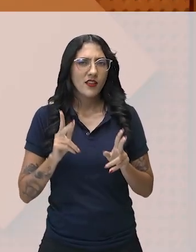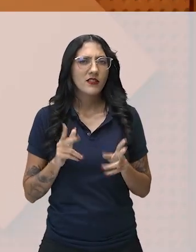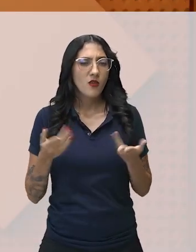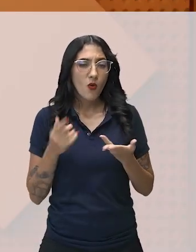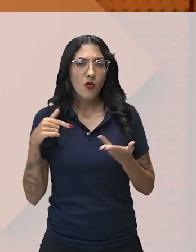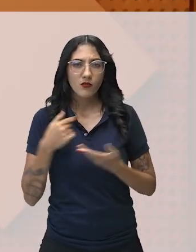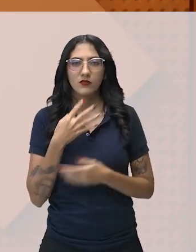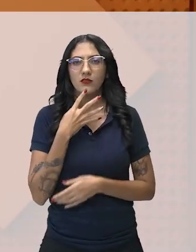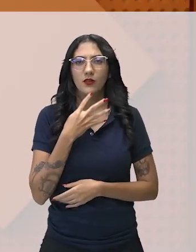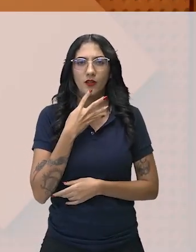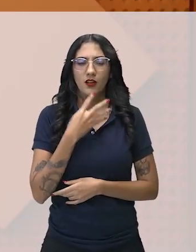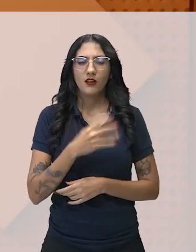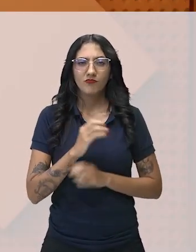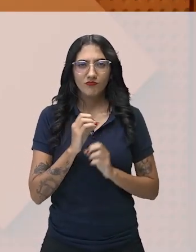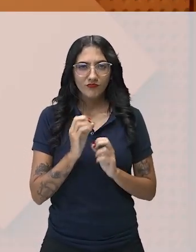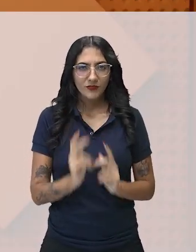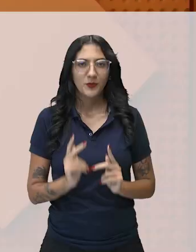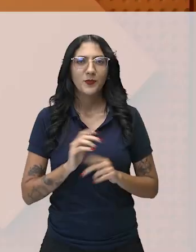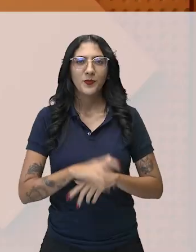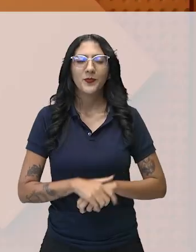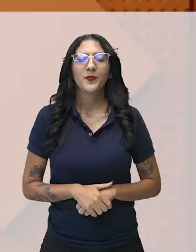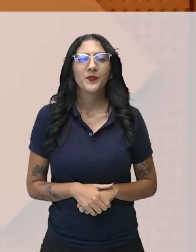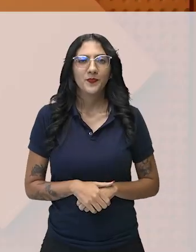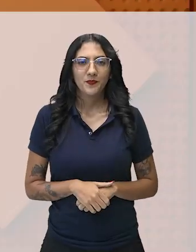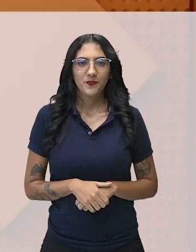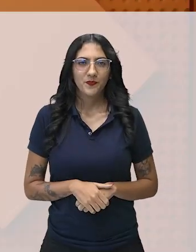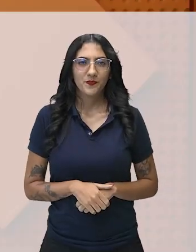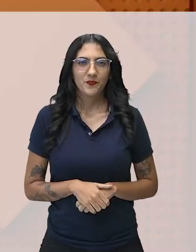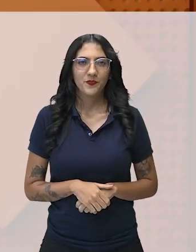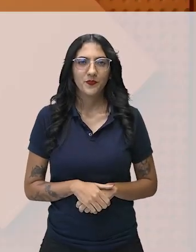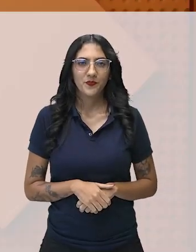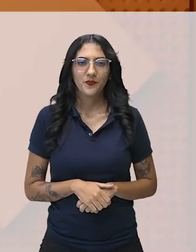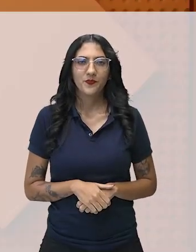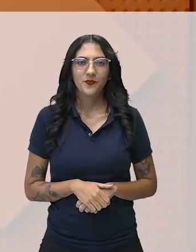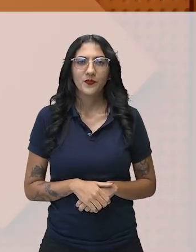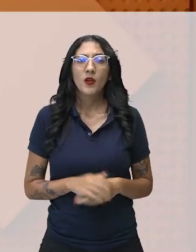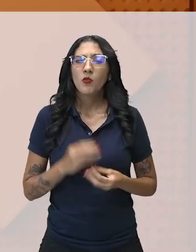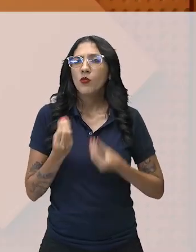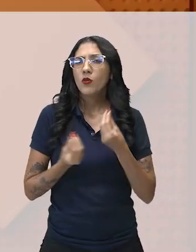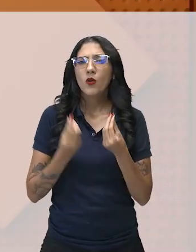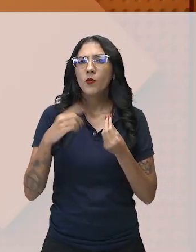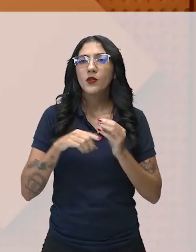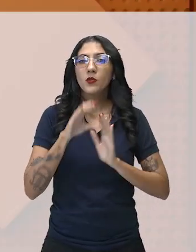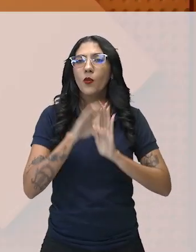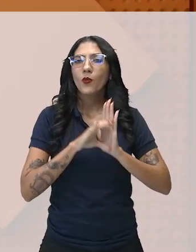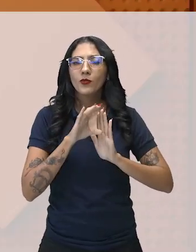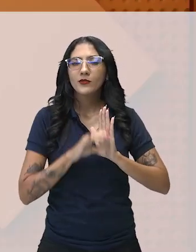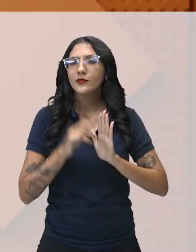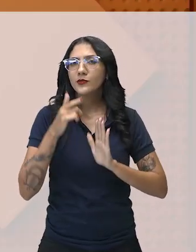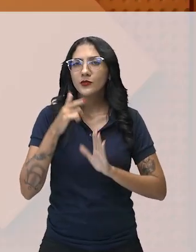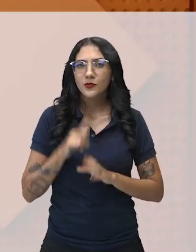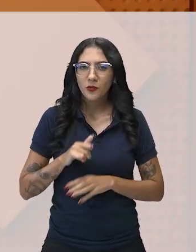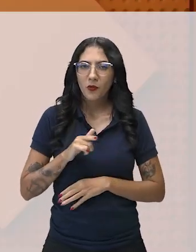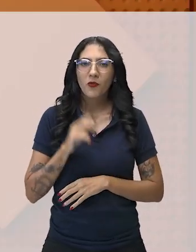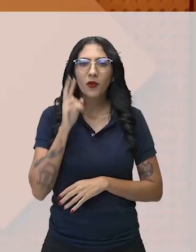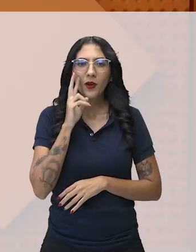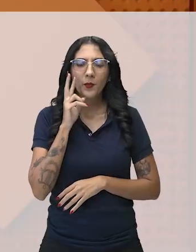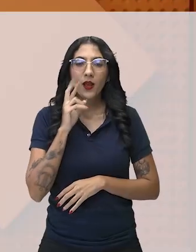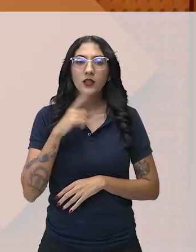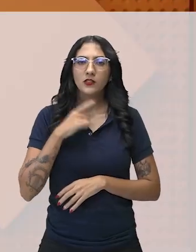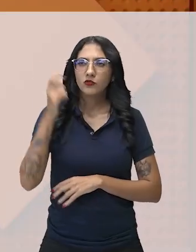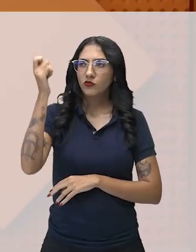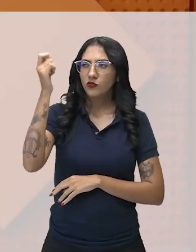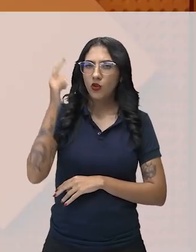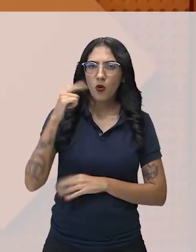gente conhece. Tudo bem? Como funciona o efeito estufa? Olha só, a Terra recebe radiação